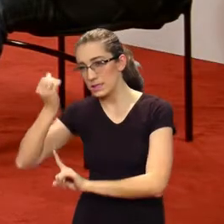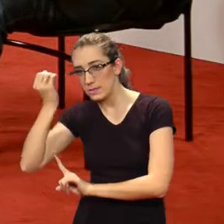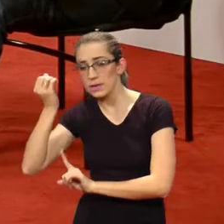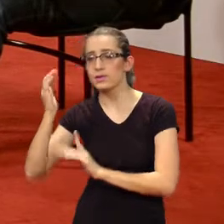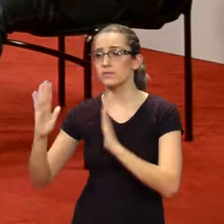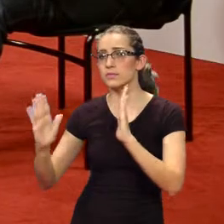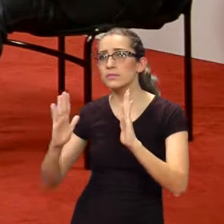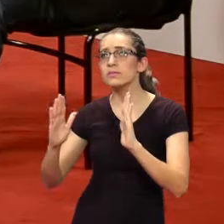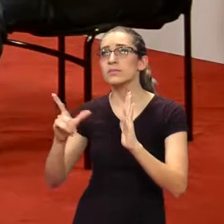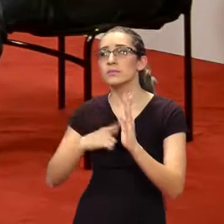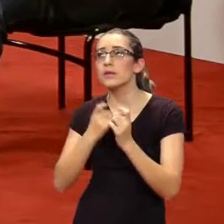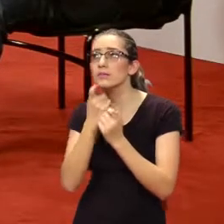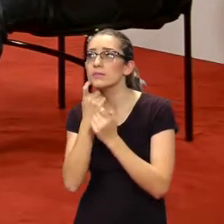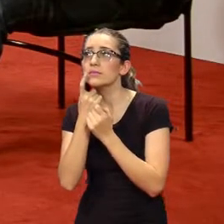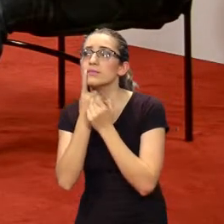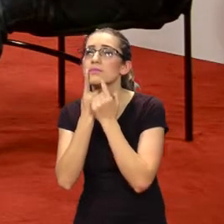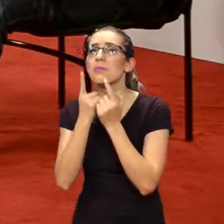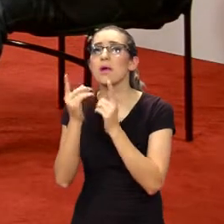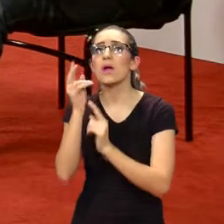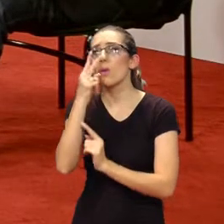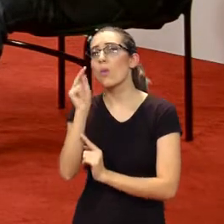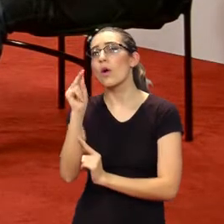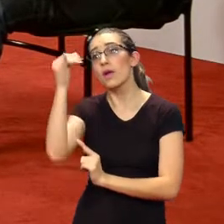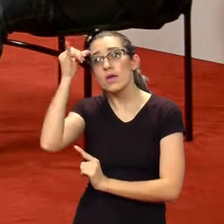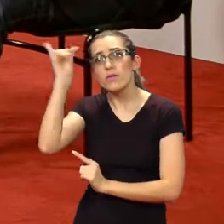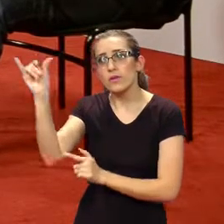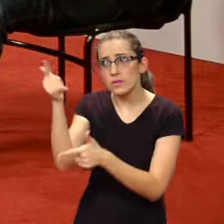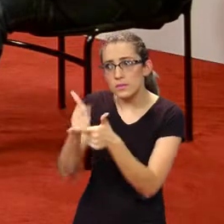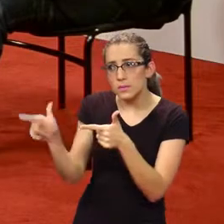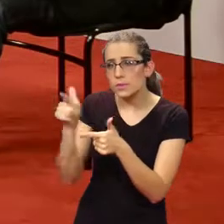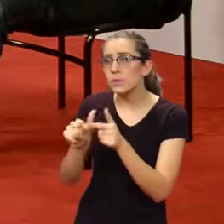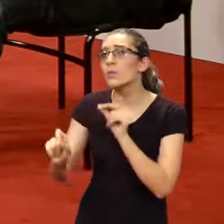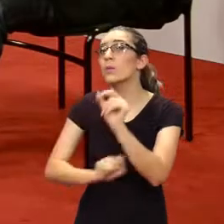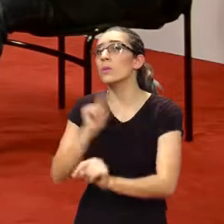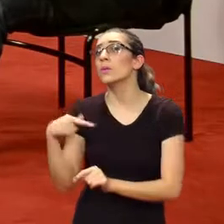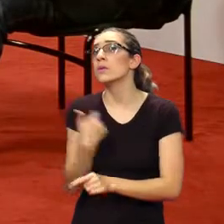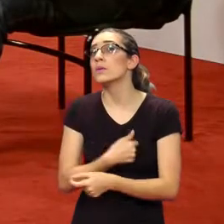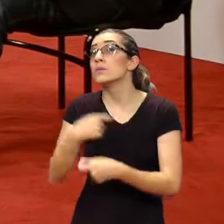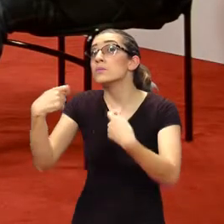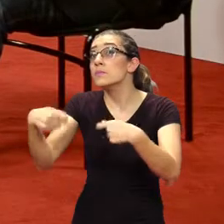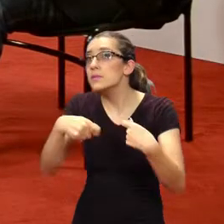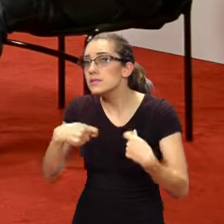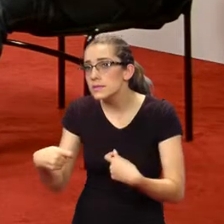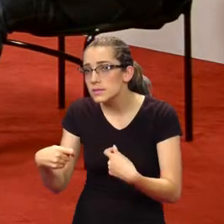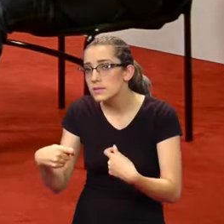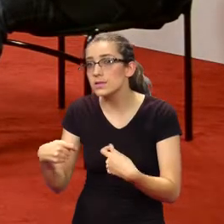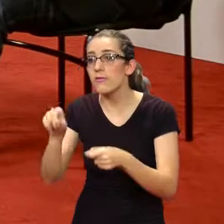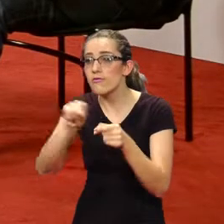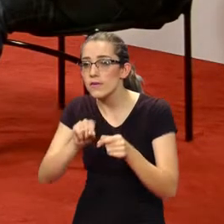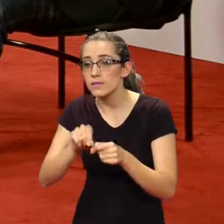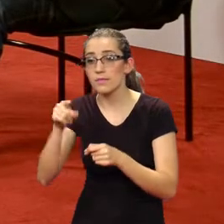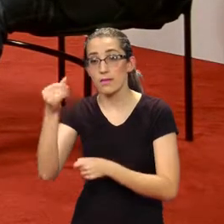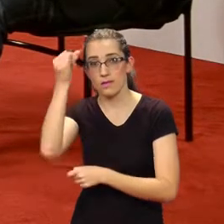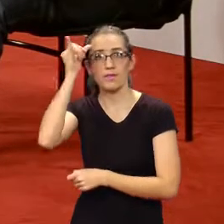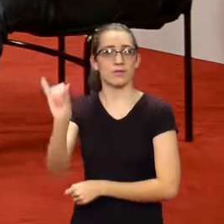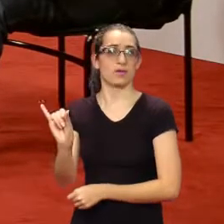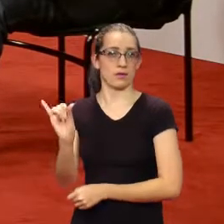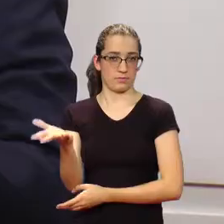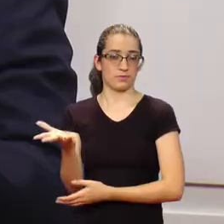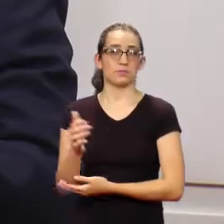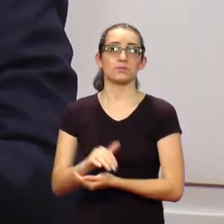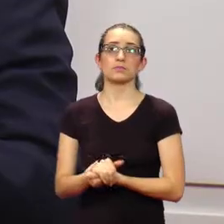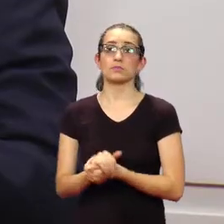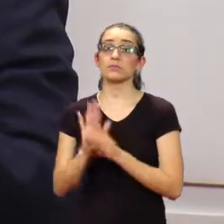infância ou durante a sua infância, para que elas não tenham problema, quais são as medidas que a gente precisa adotar para que isso não venha a